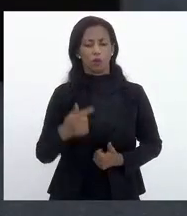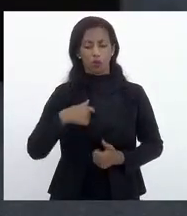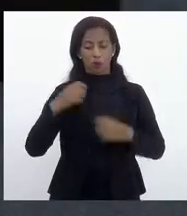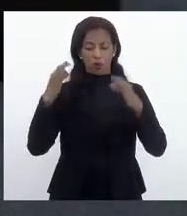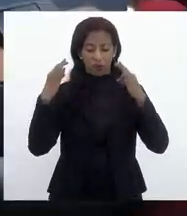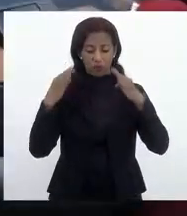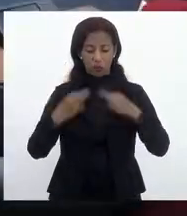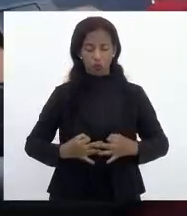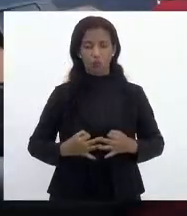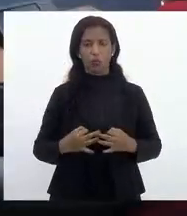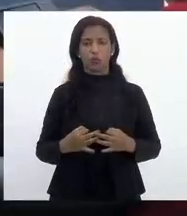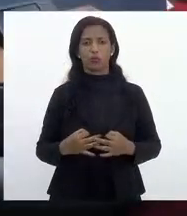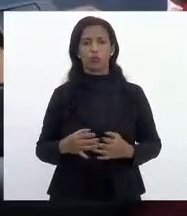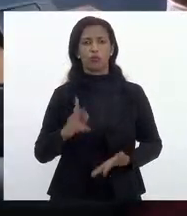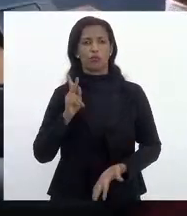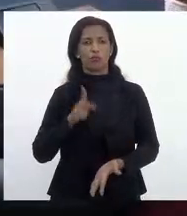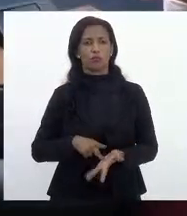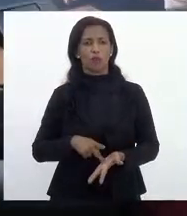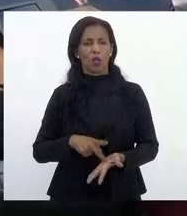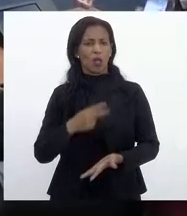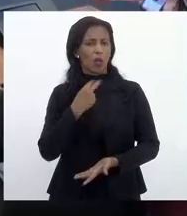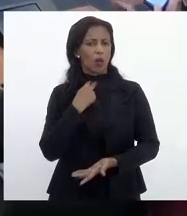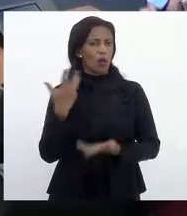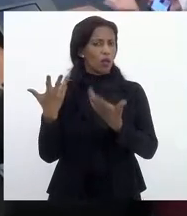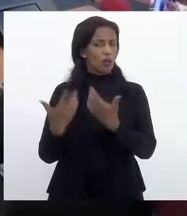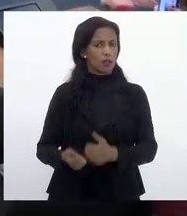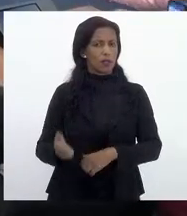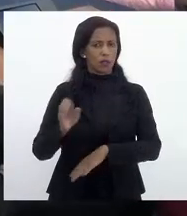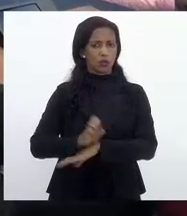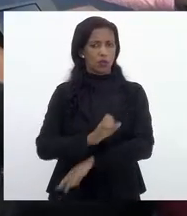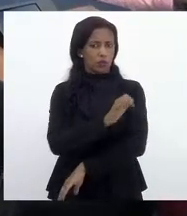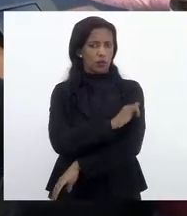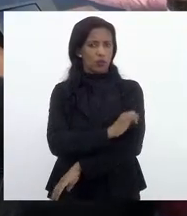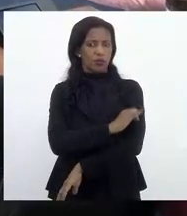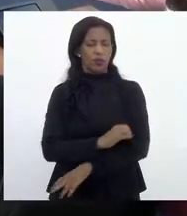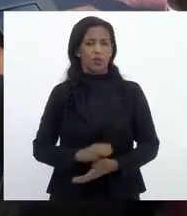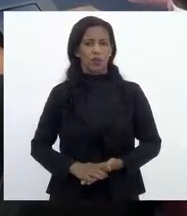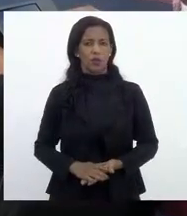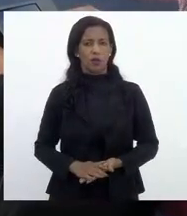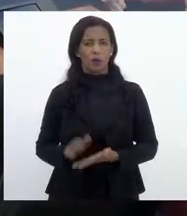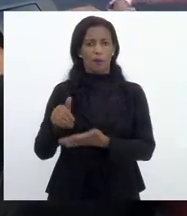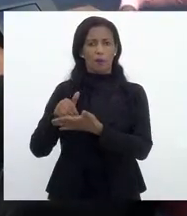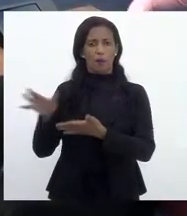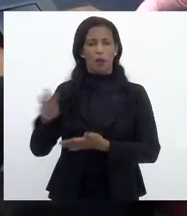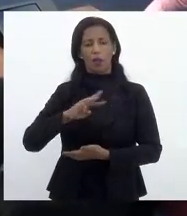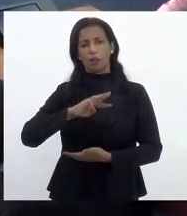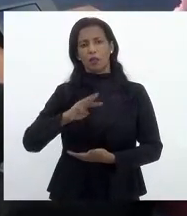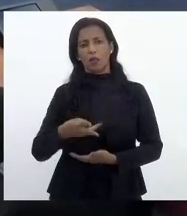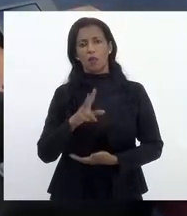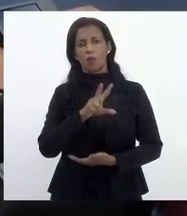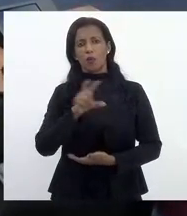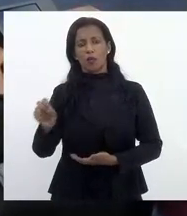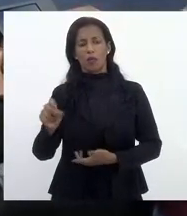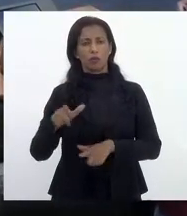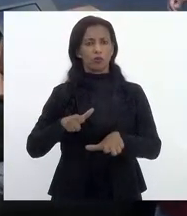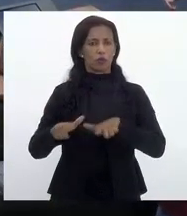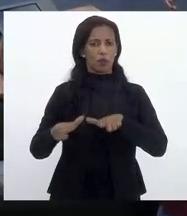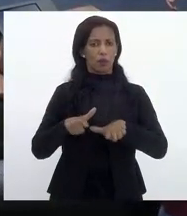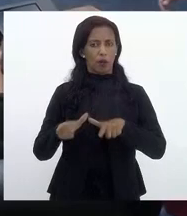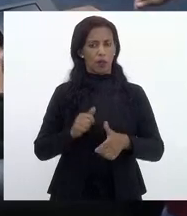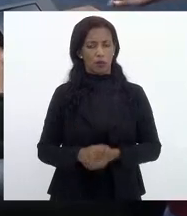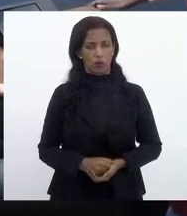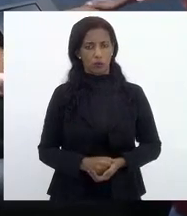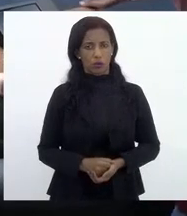justo o correto nós não podemos permitir que o Estado do Rio de Janeiro de Mita 3000 os trabalhadores